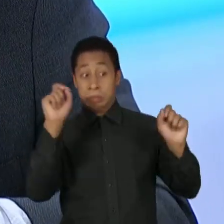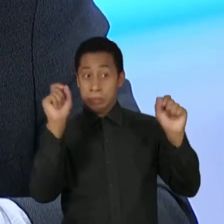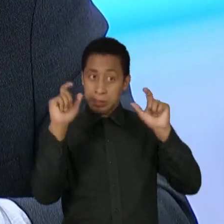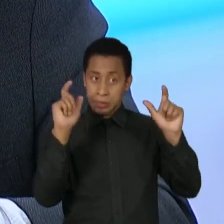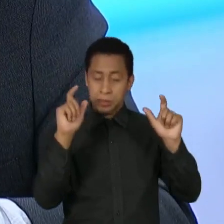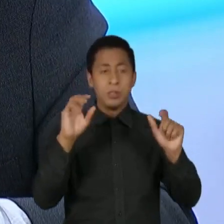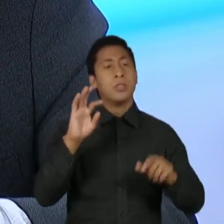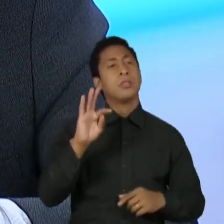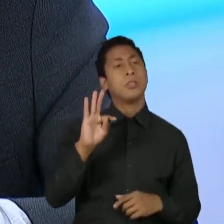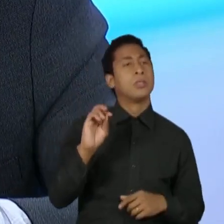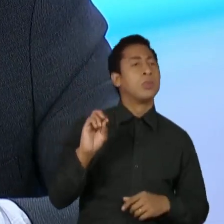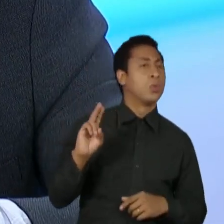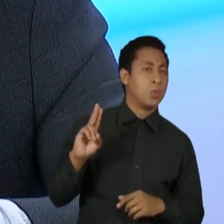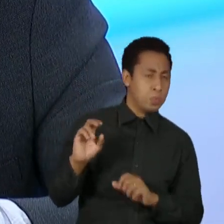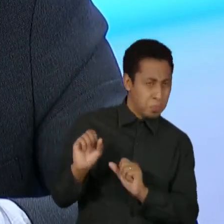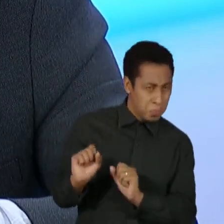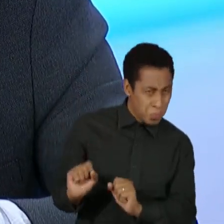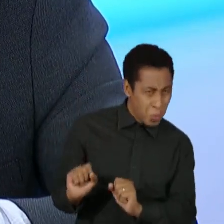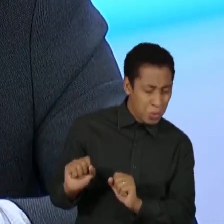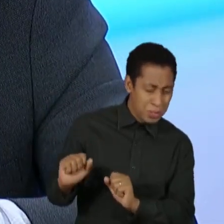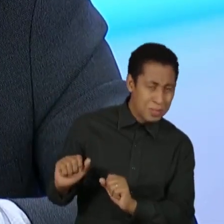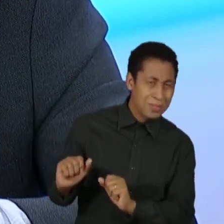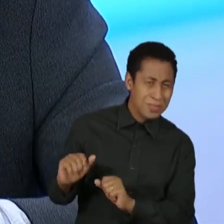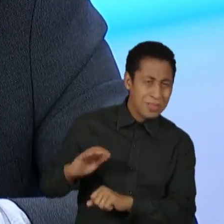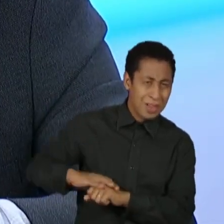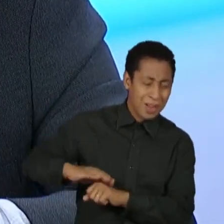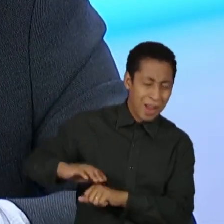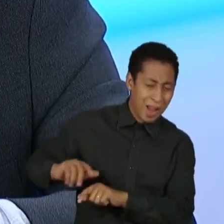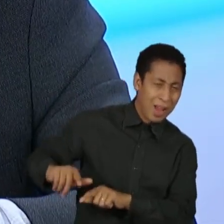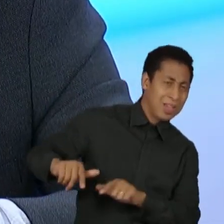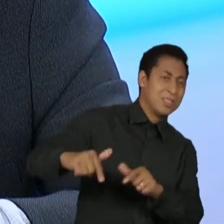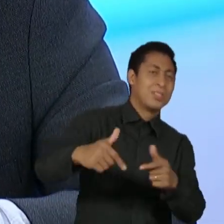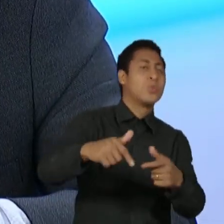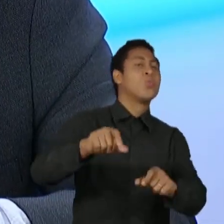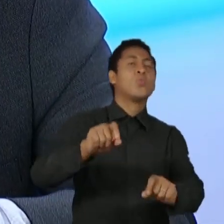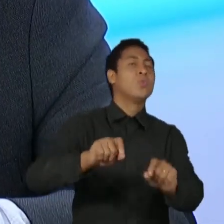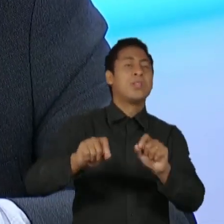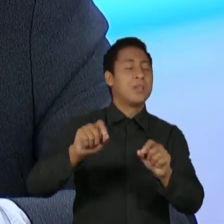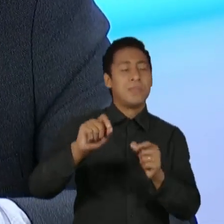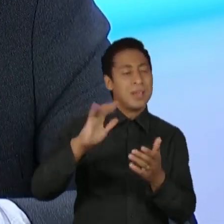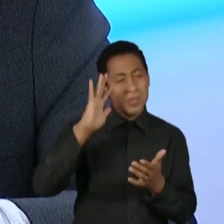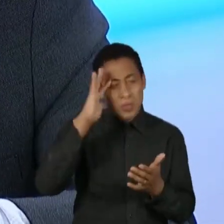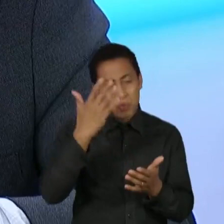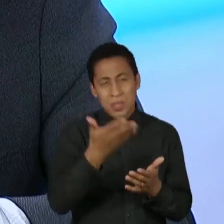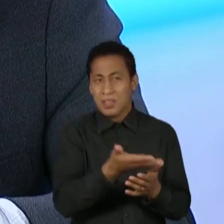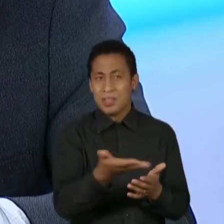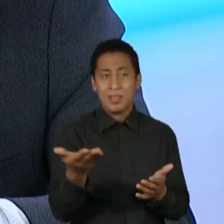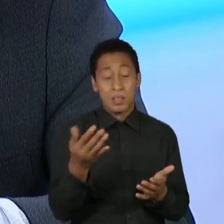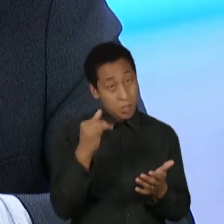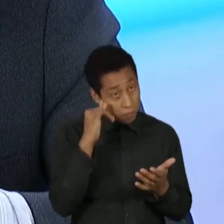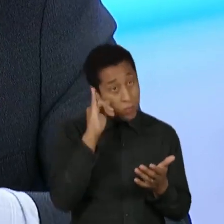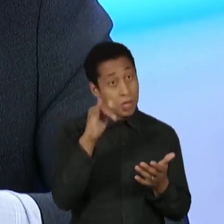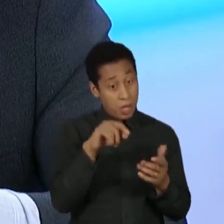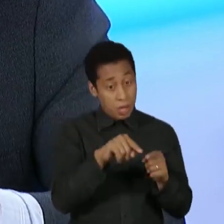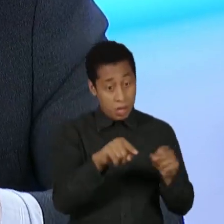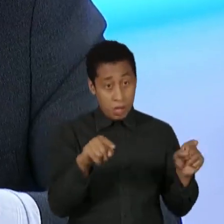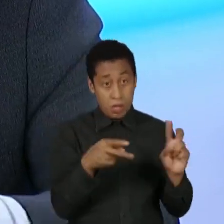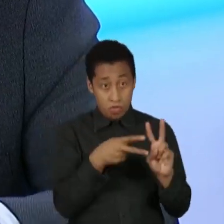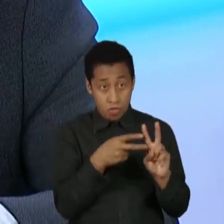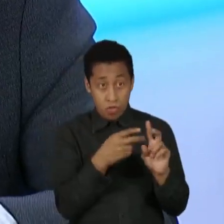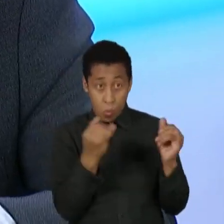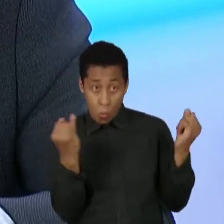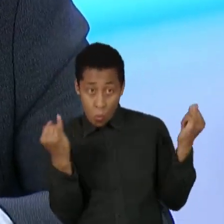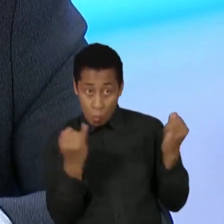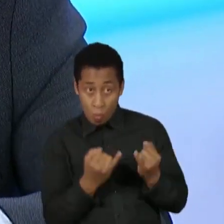pode fazer para que isso não volte a se repetir né E que o dinheiro aplicado nos distritos